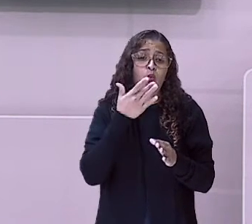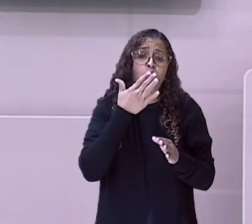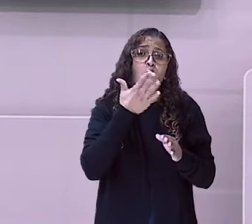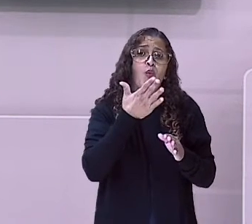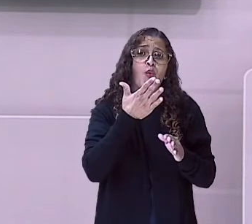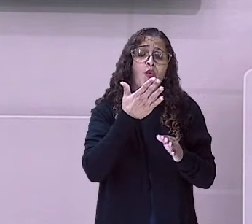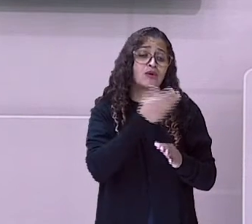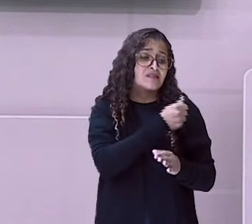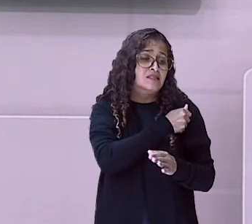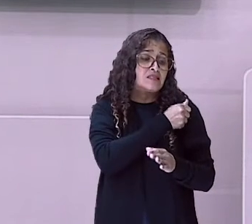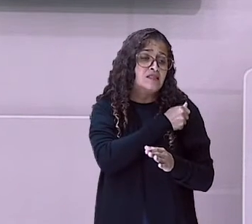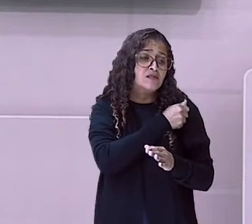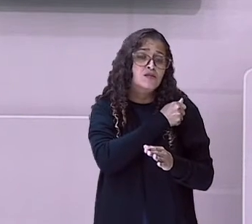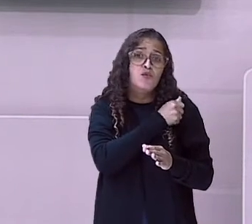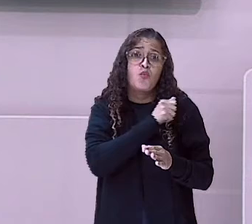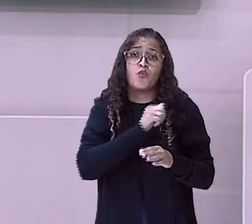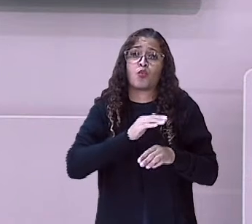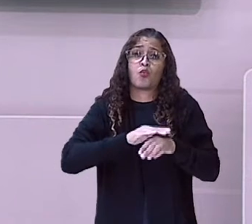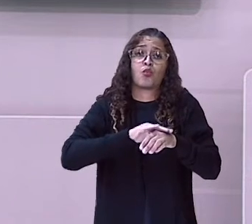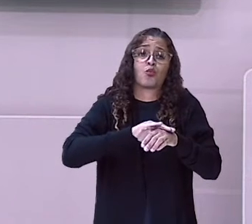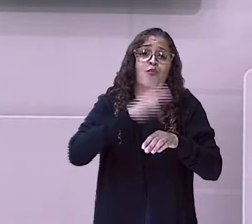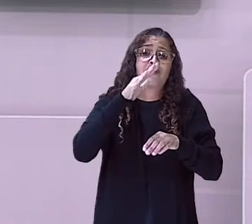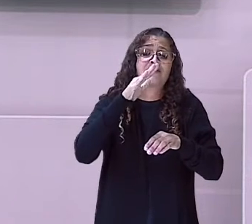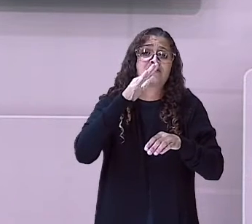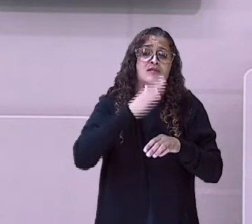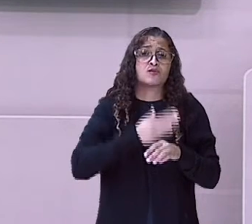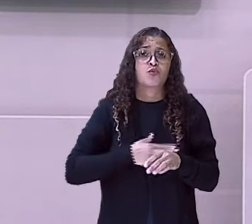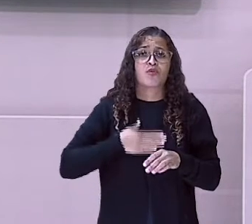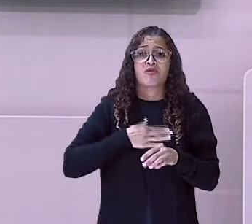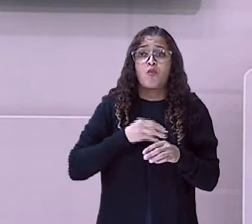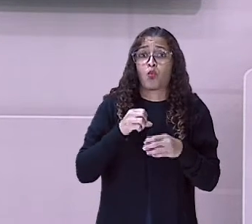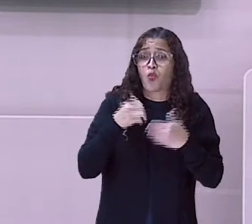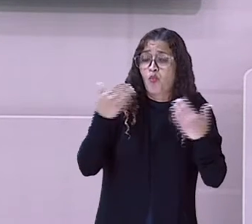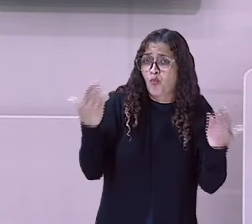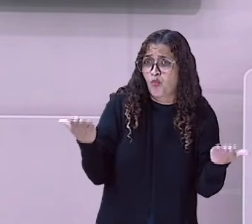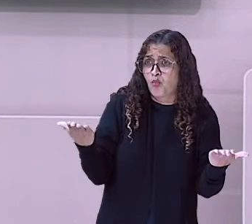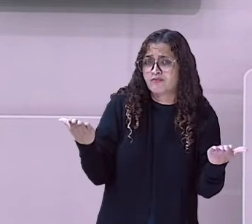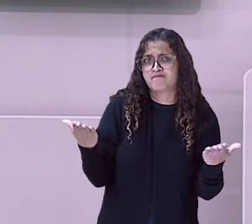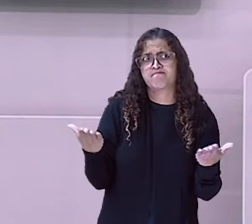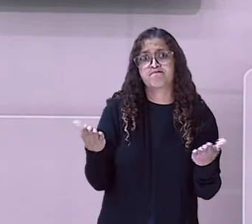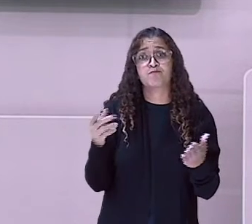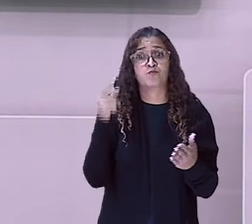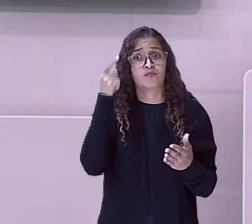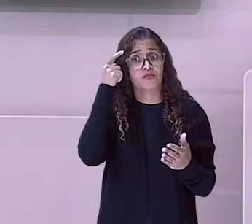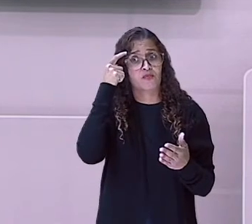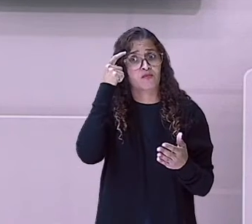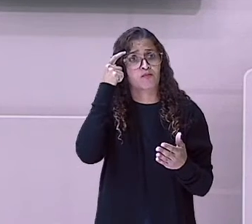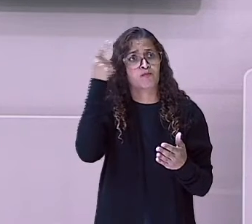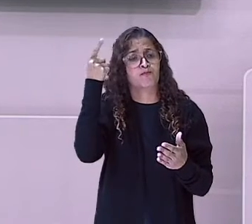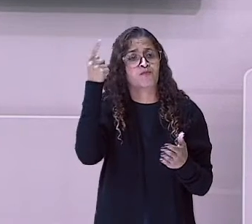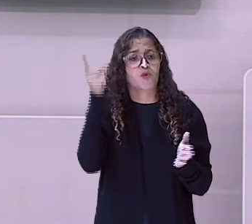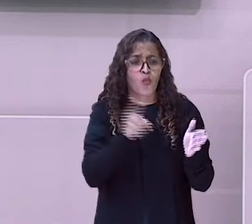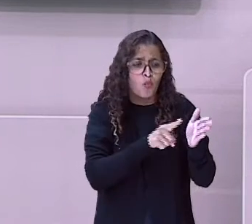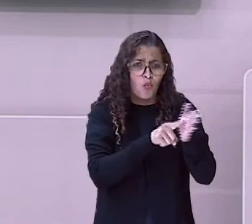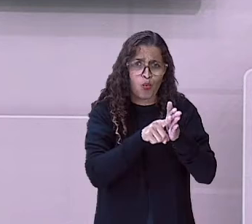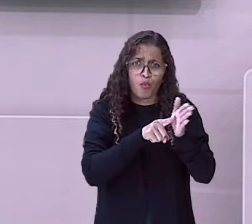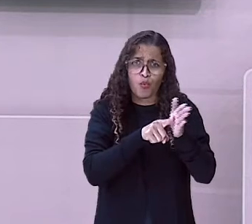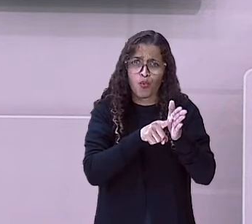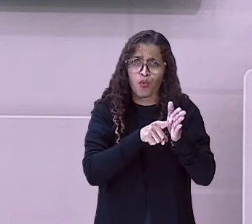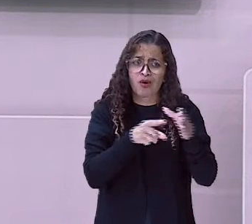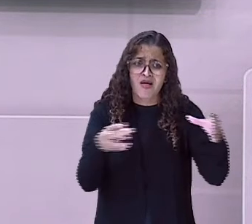quem gostava mais do lilás. Então, o que ela fez? Ela foi fazendo uma pesquisa. Ela foi perguntando um por